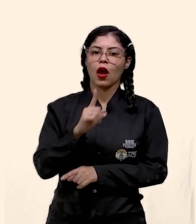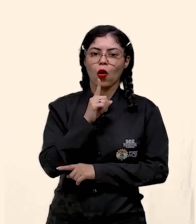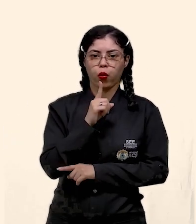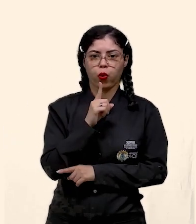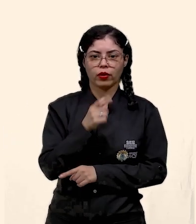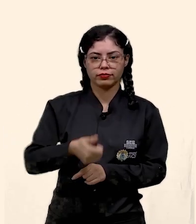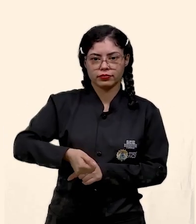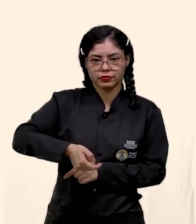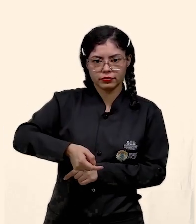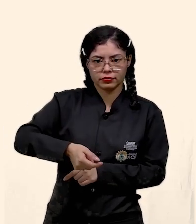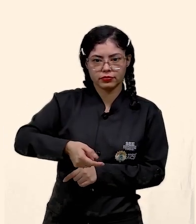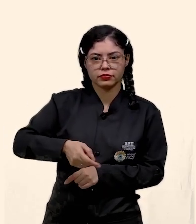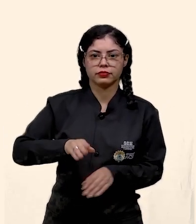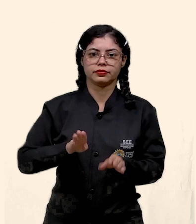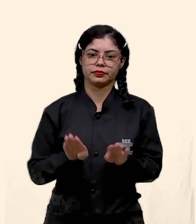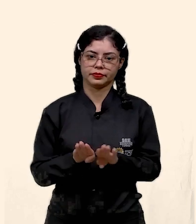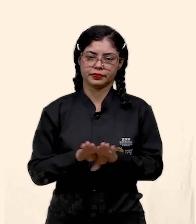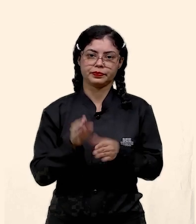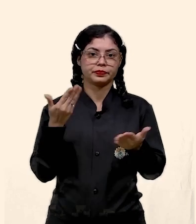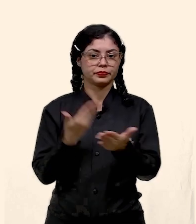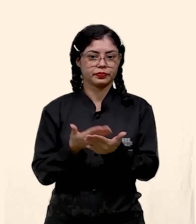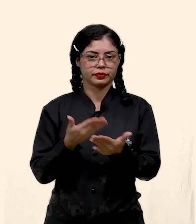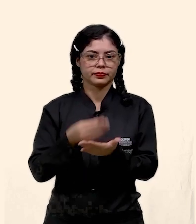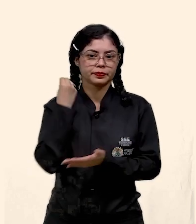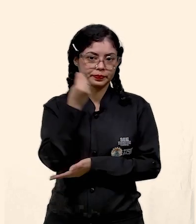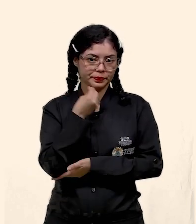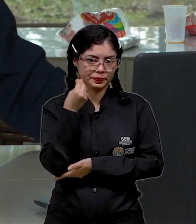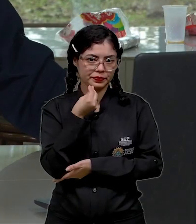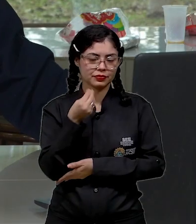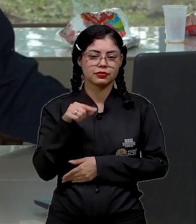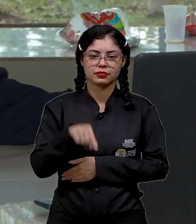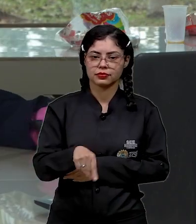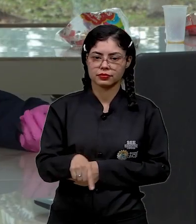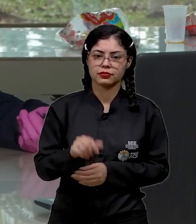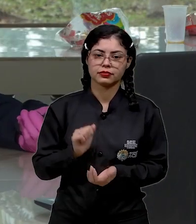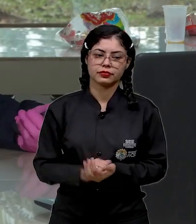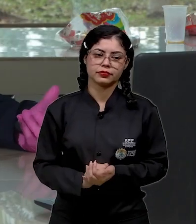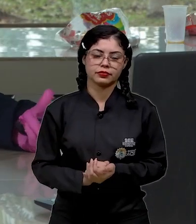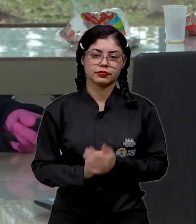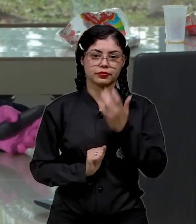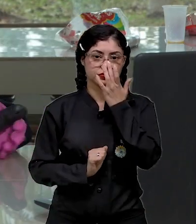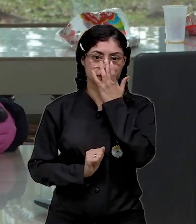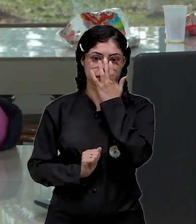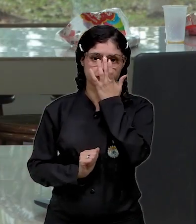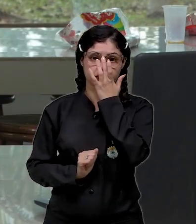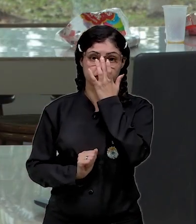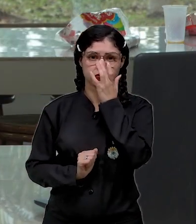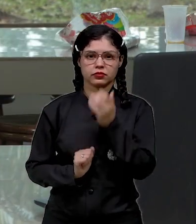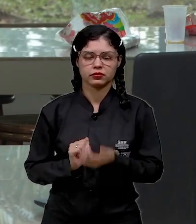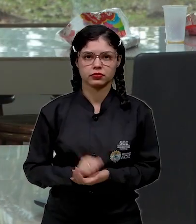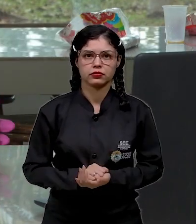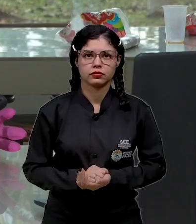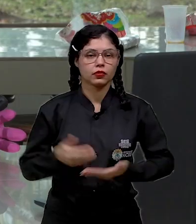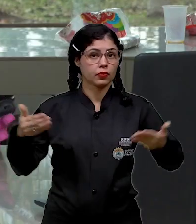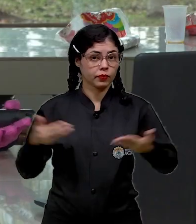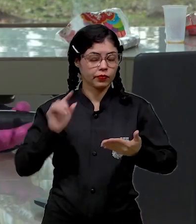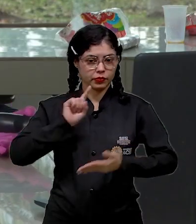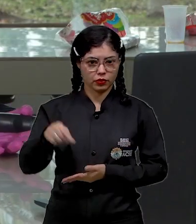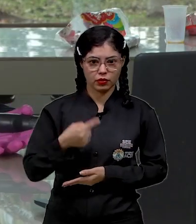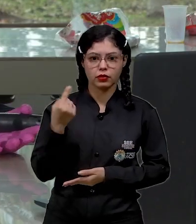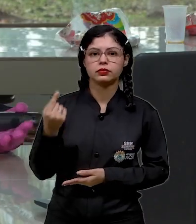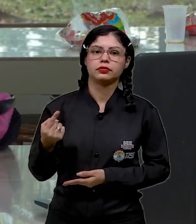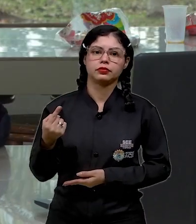isqueiros. Então, essa foi o nosso experimento ali do comprimido do fogo. A nossa